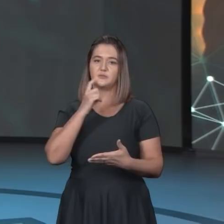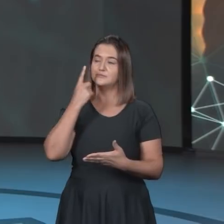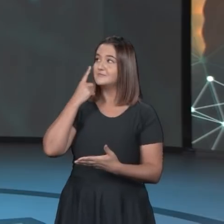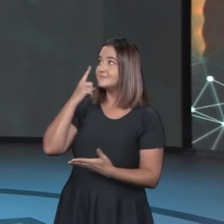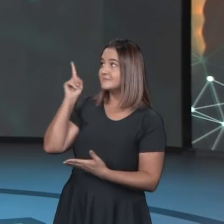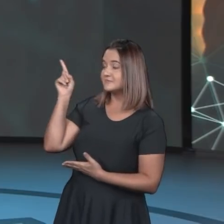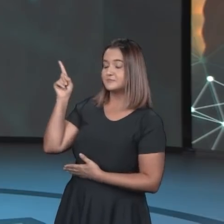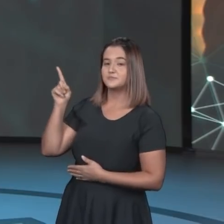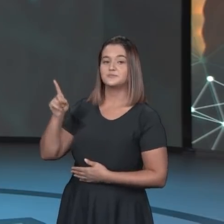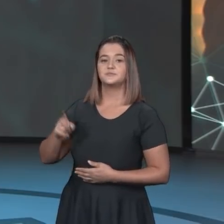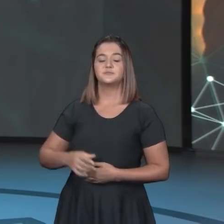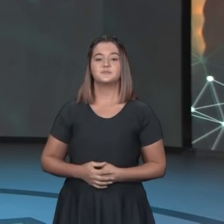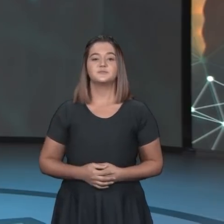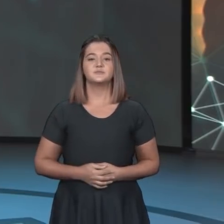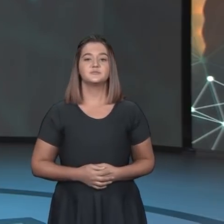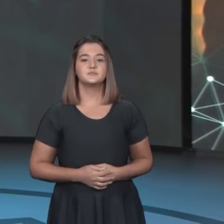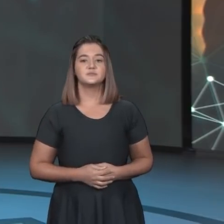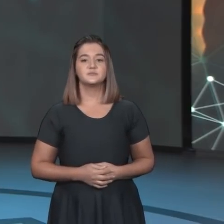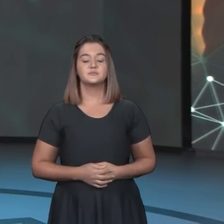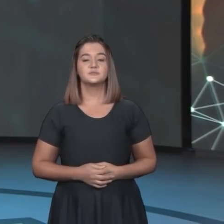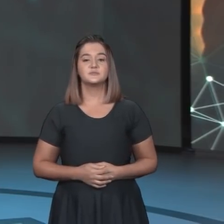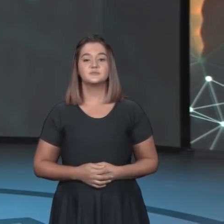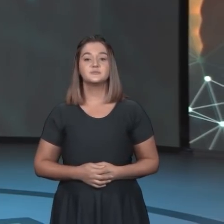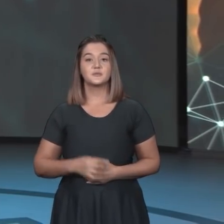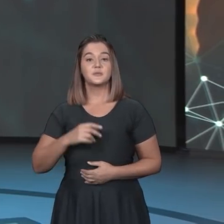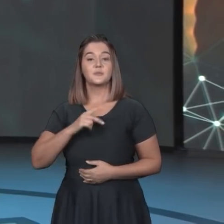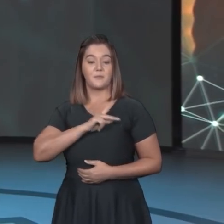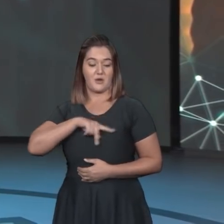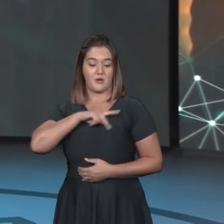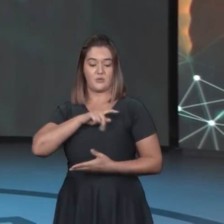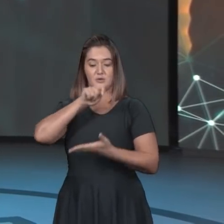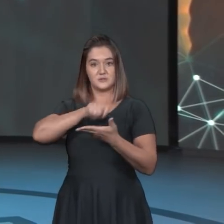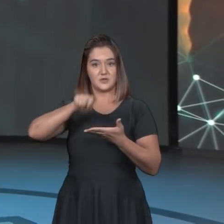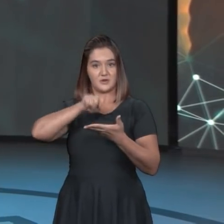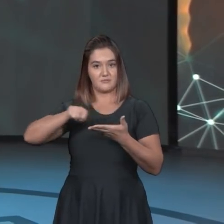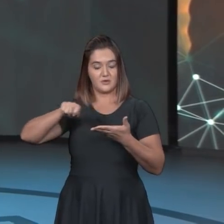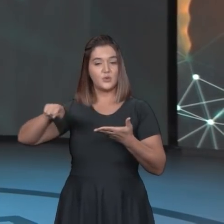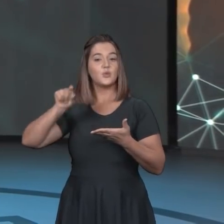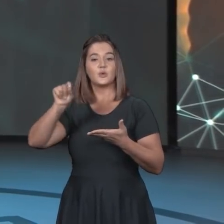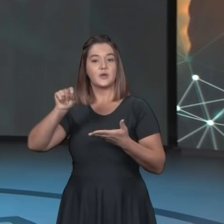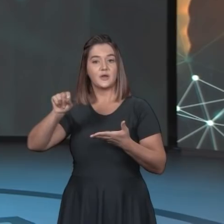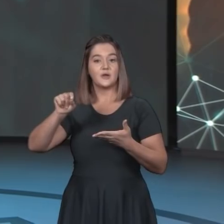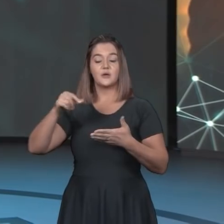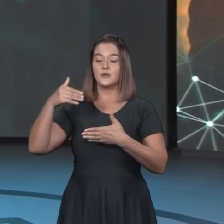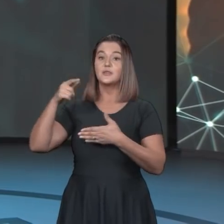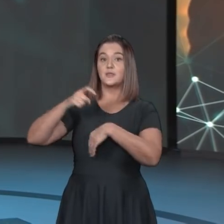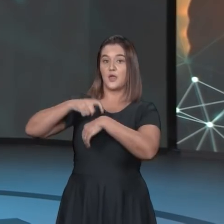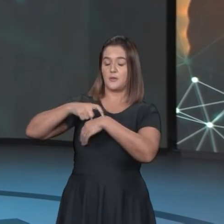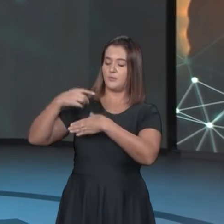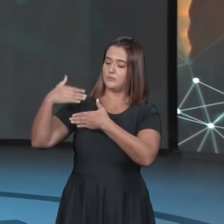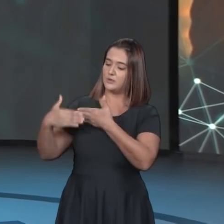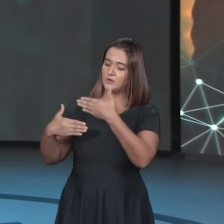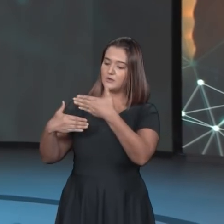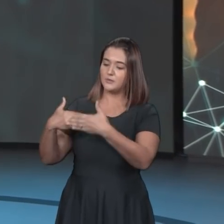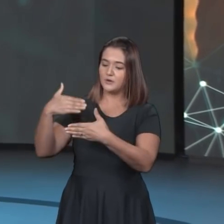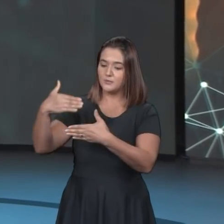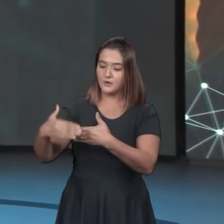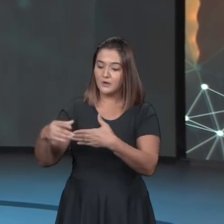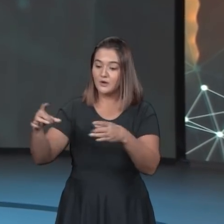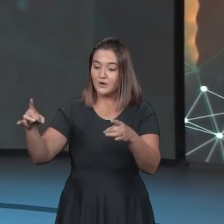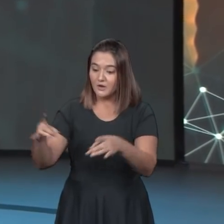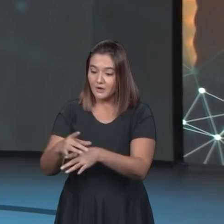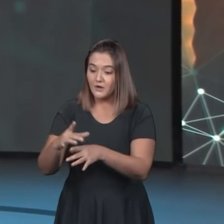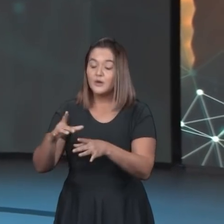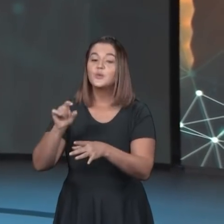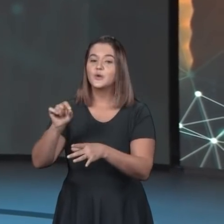tela. Mas, escreveu o apóstolo São Paulo, quando chegou a plenitude do tempo, Deus enviou seu